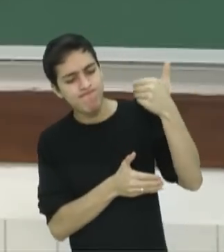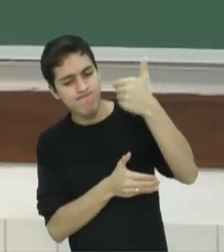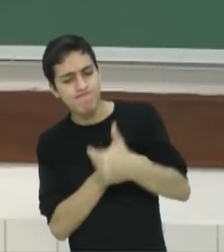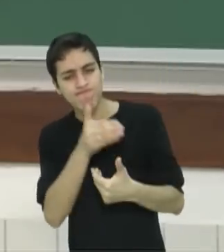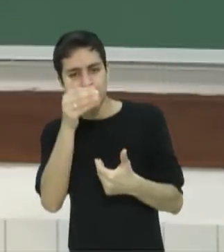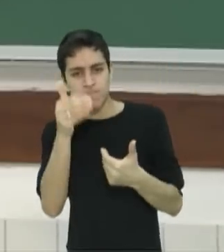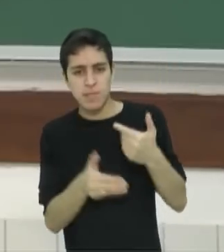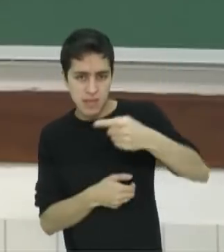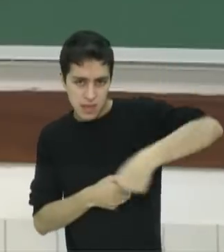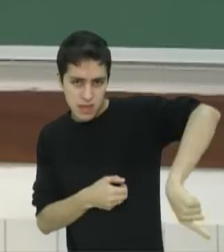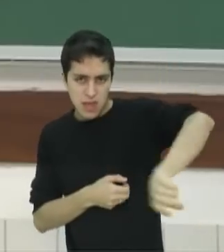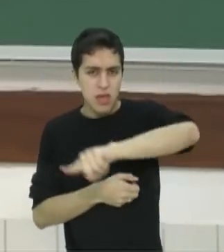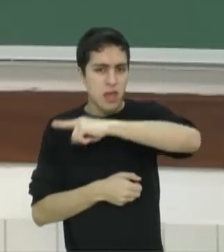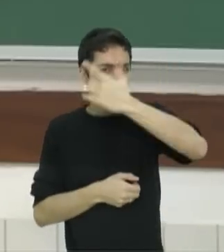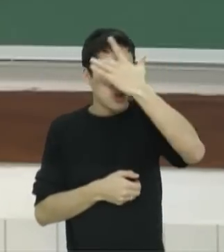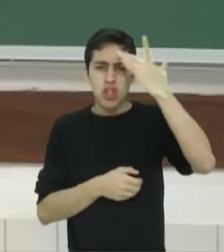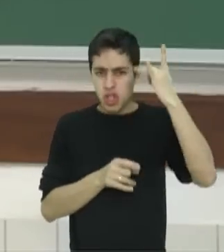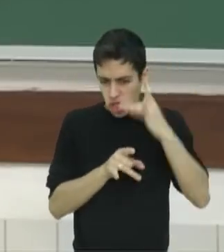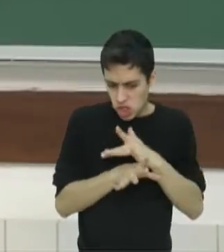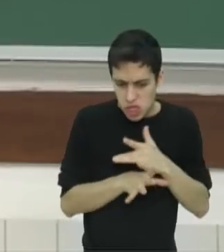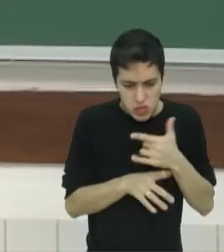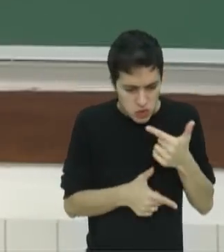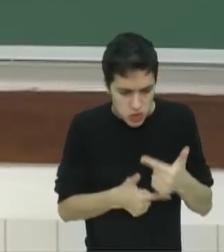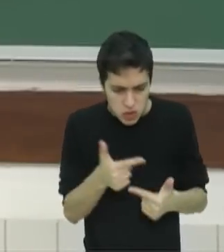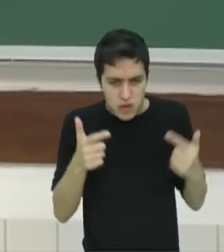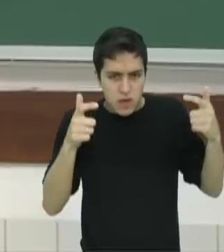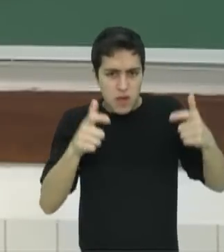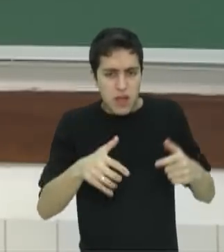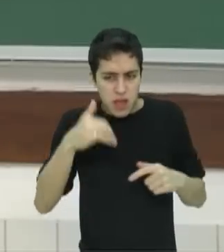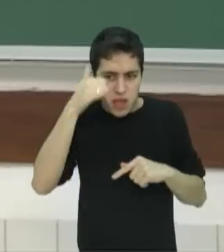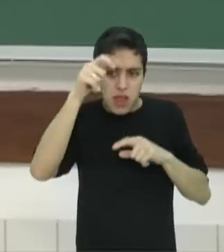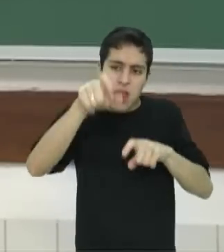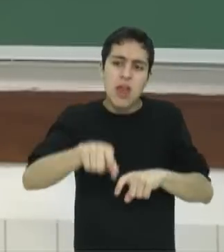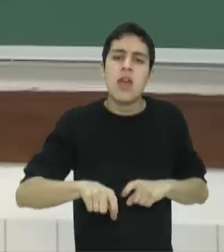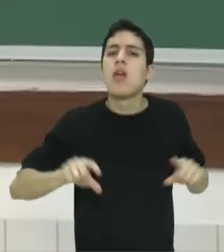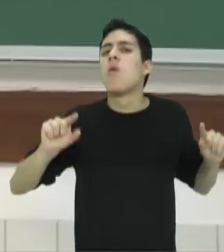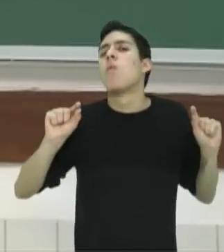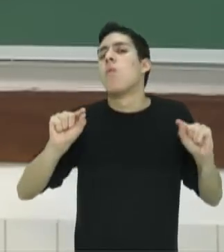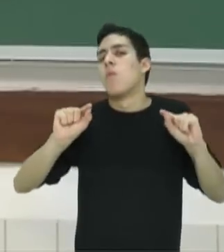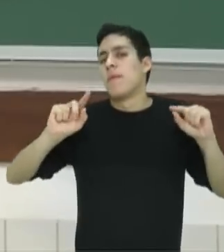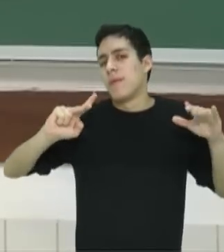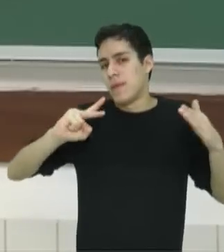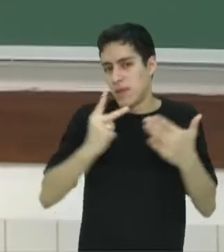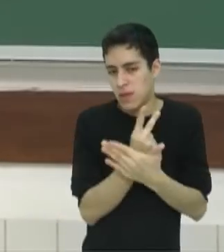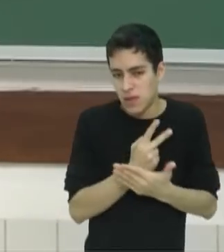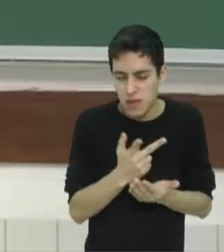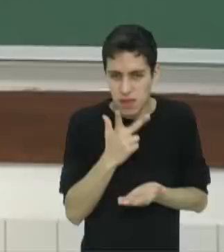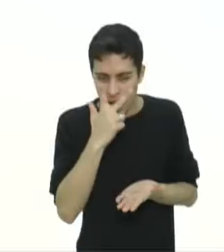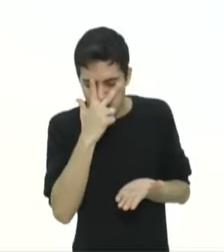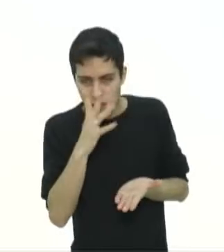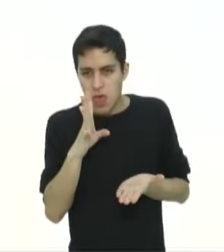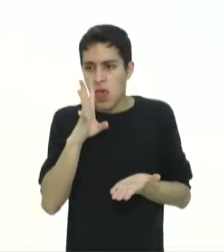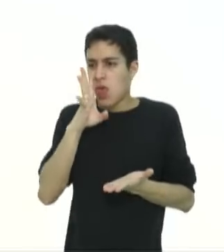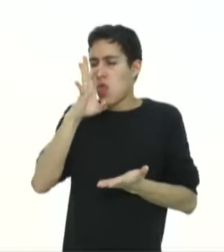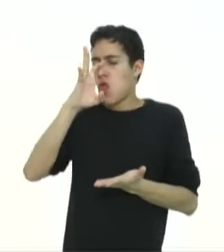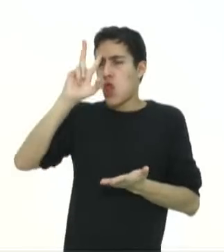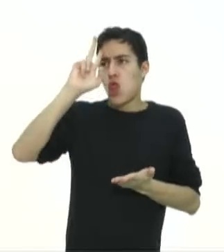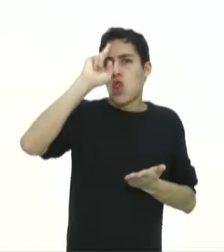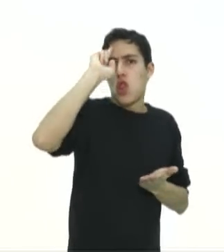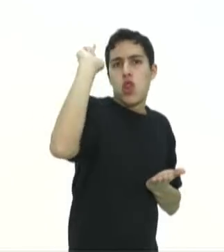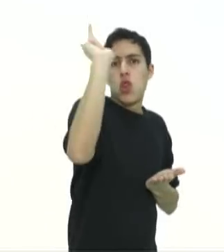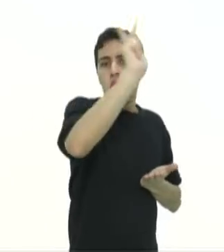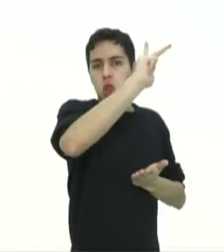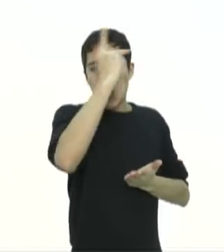esses colonos já estavam estabelecidos na fazenda, o que vai acontecer? Houve uma revolta, a revolta